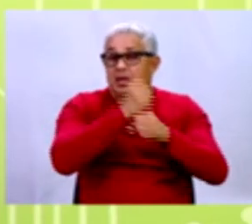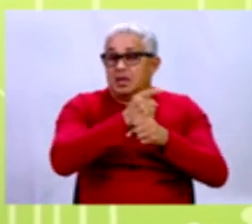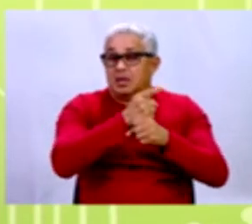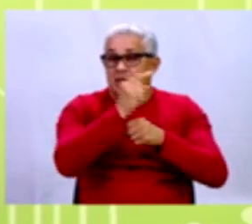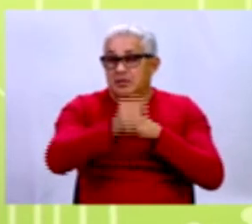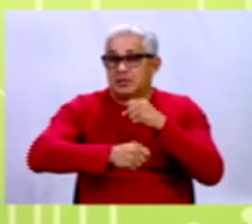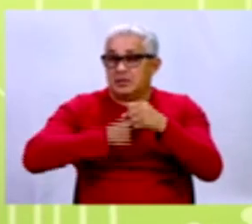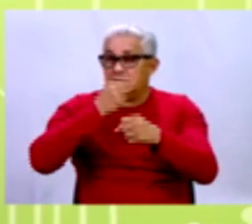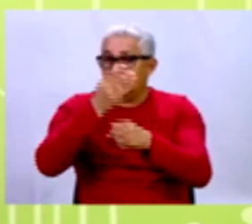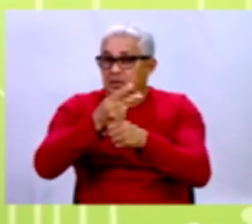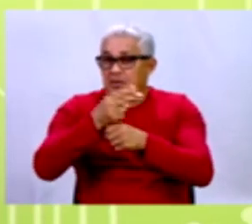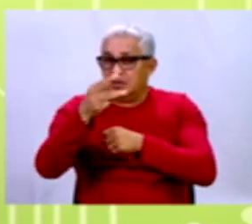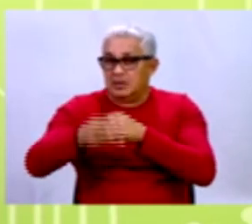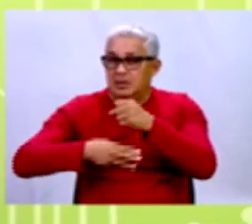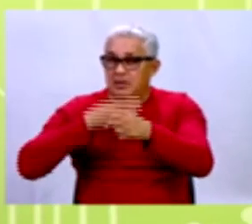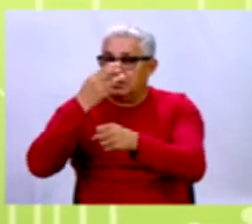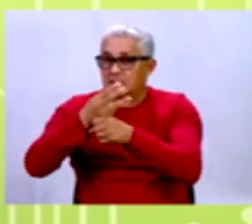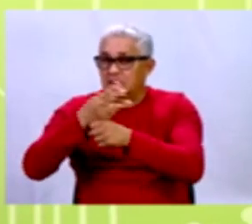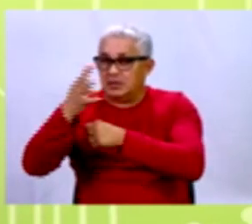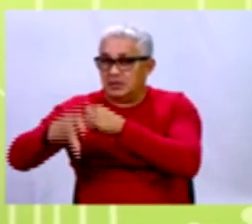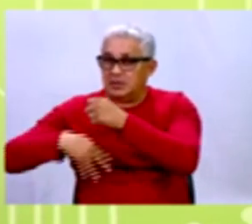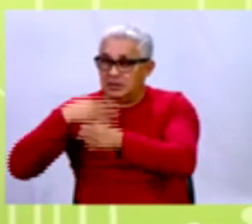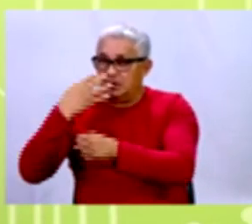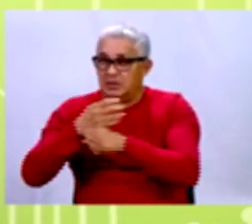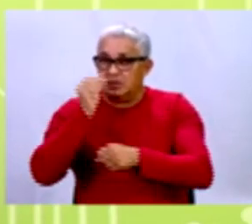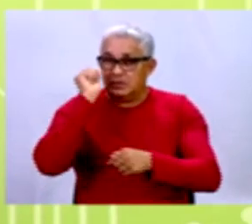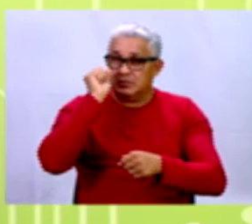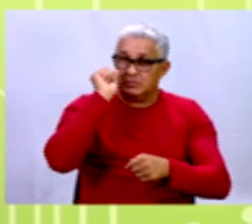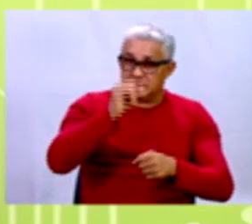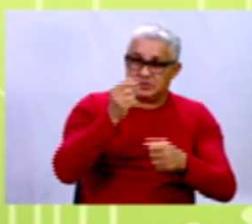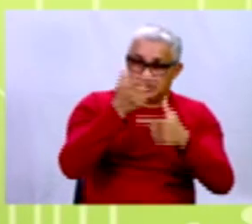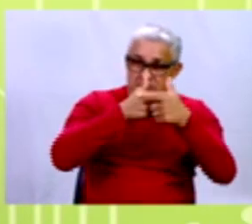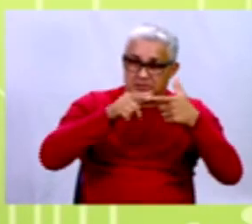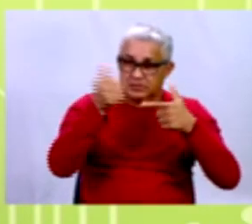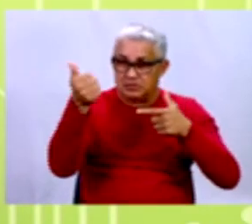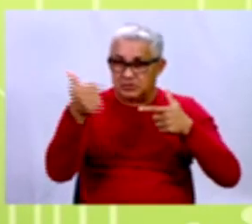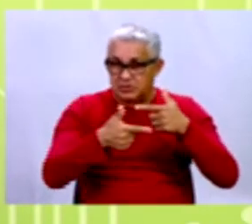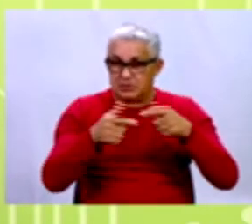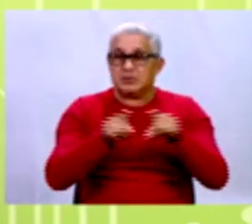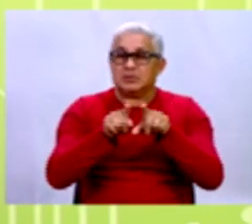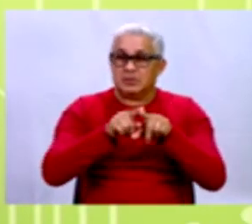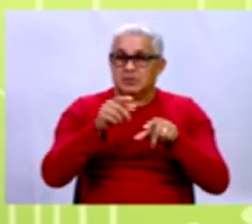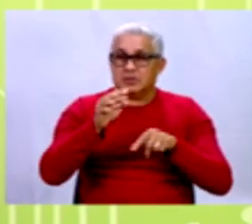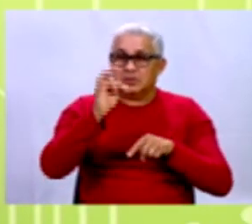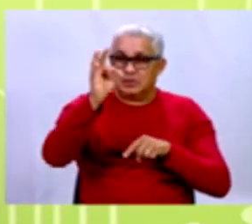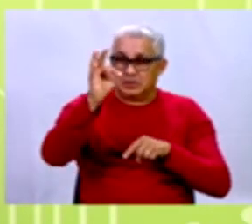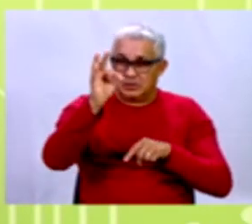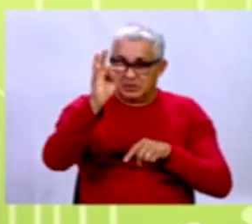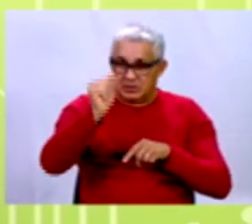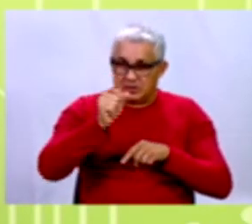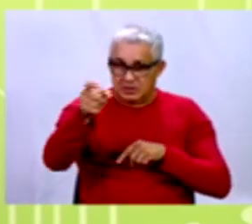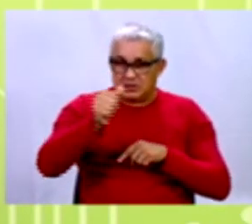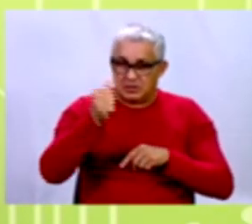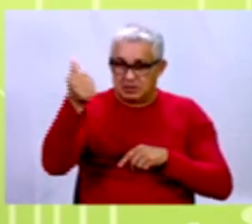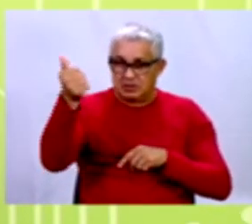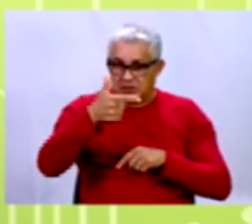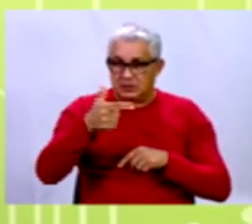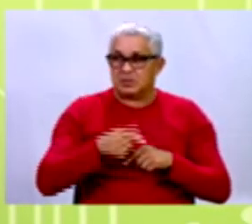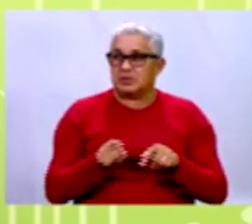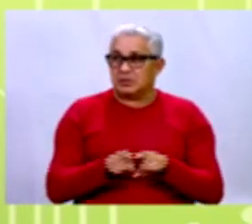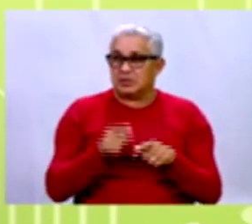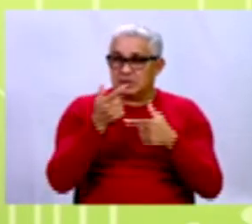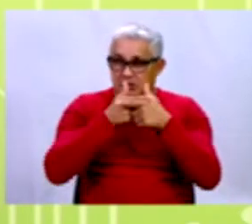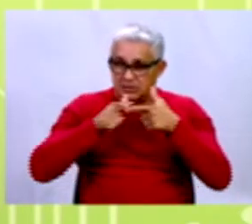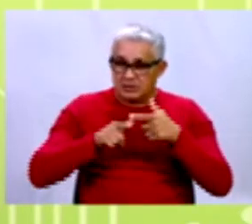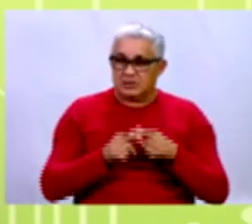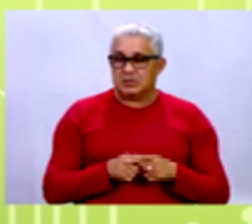para vocês, se eu pegar esse valor anual e dividir por 12 e a taxa por 12, também a gente vai chegar na mesma conta. Falando